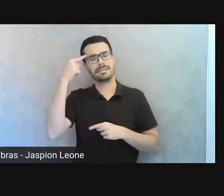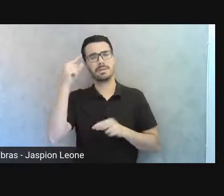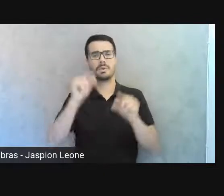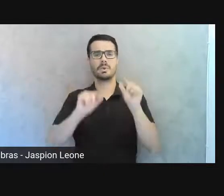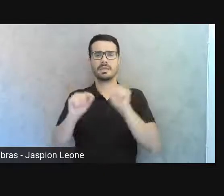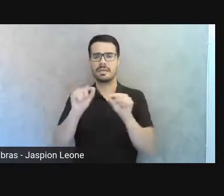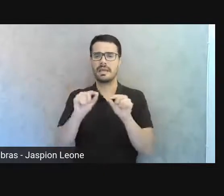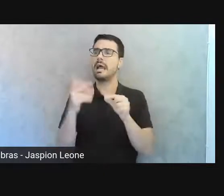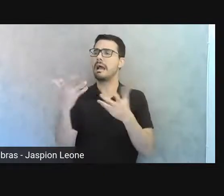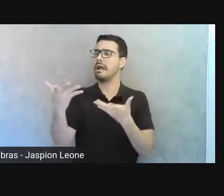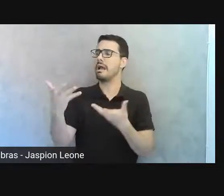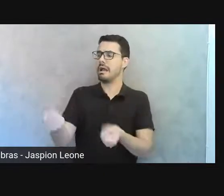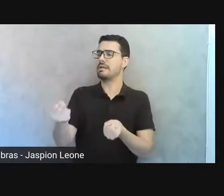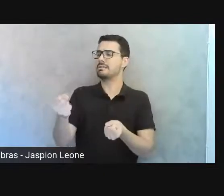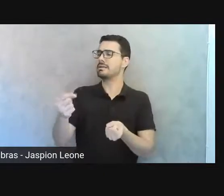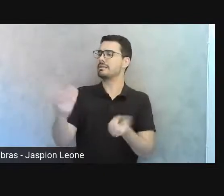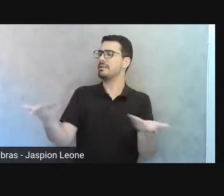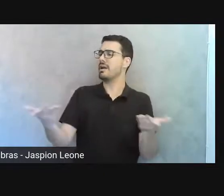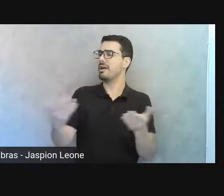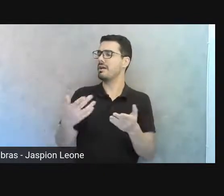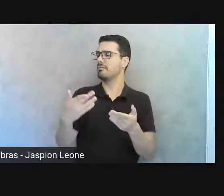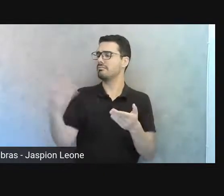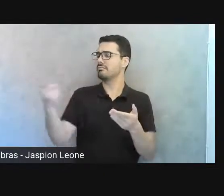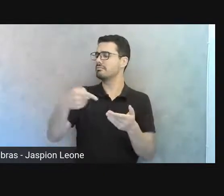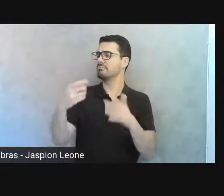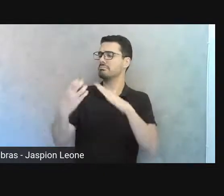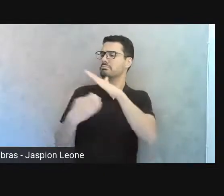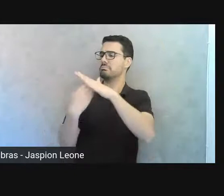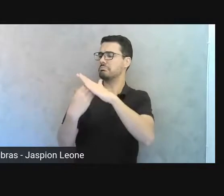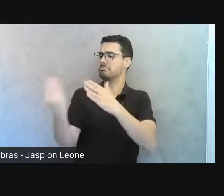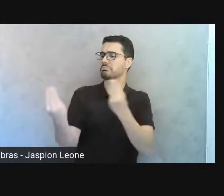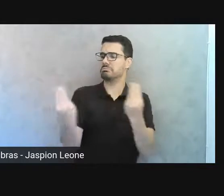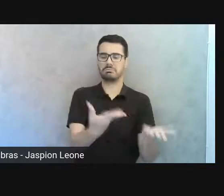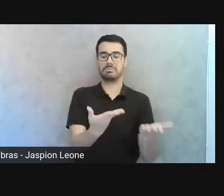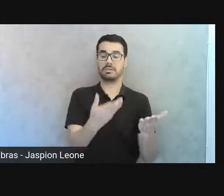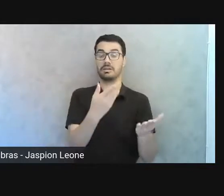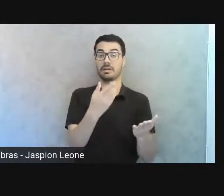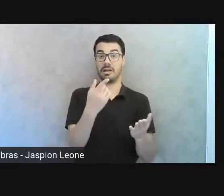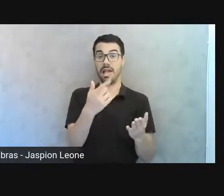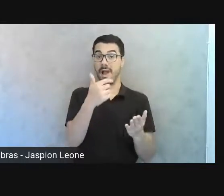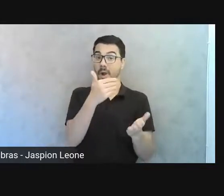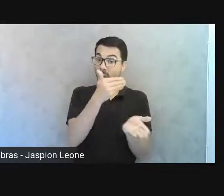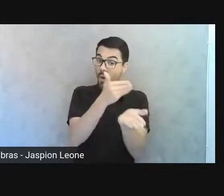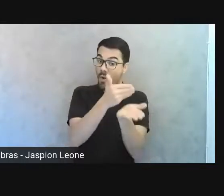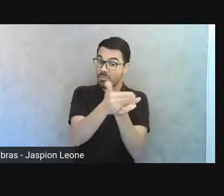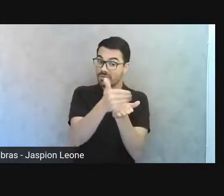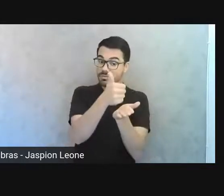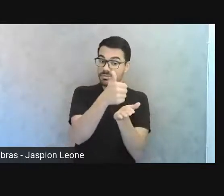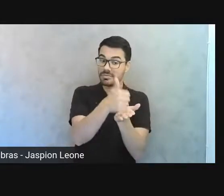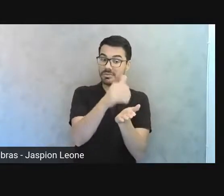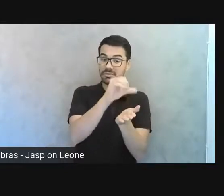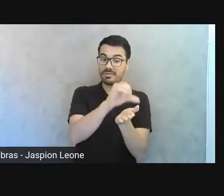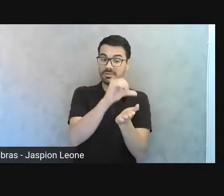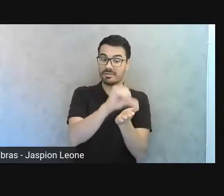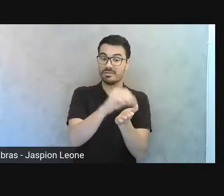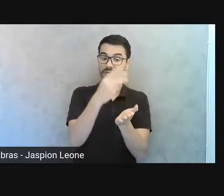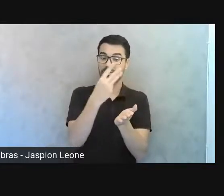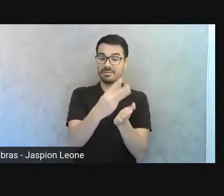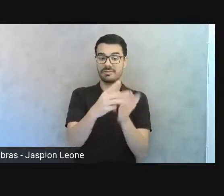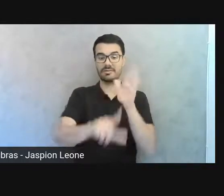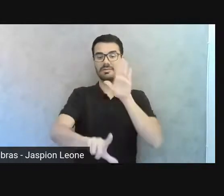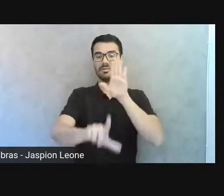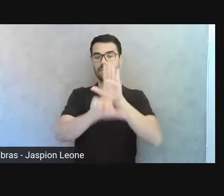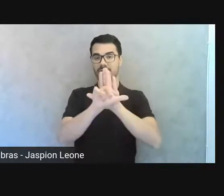doação logo pessoa jurídica em busca de transparência. E isso foi feito em 1993, né, nova legislação